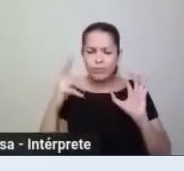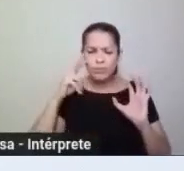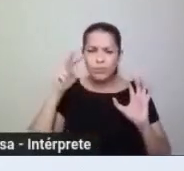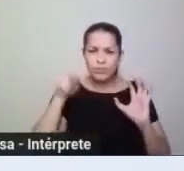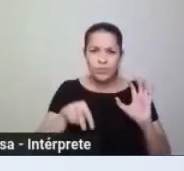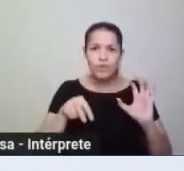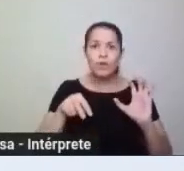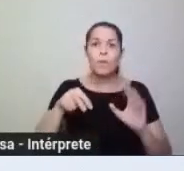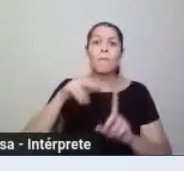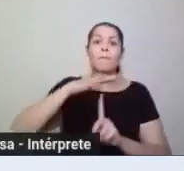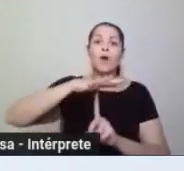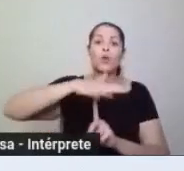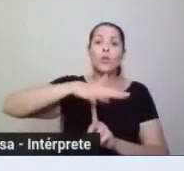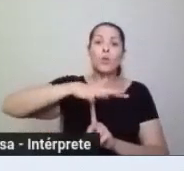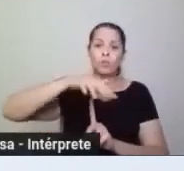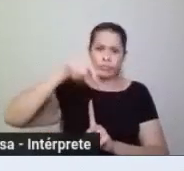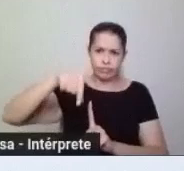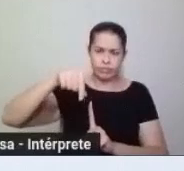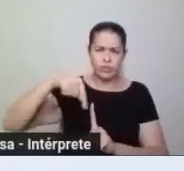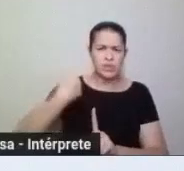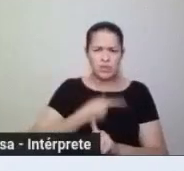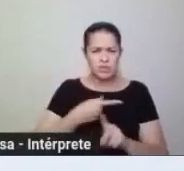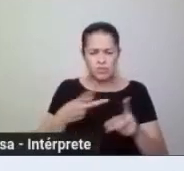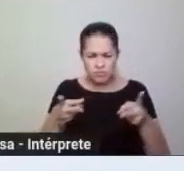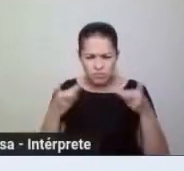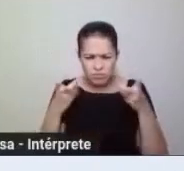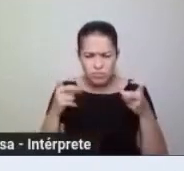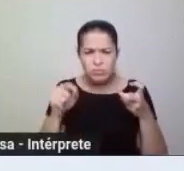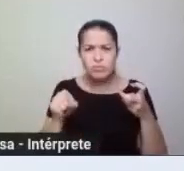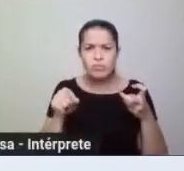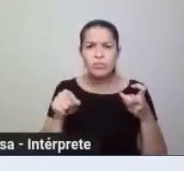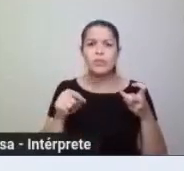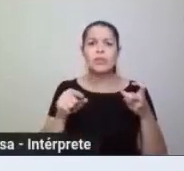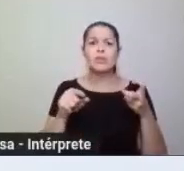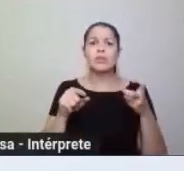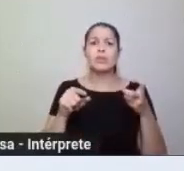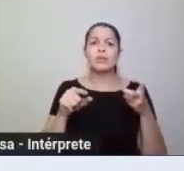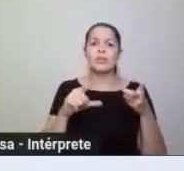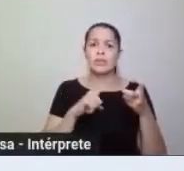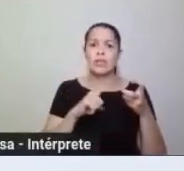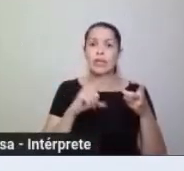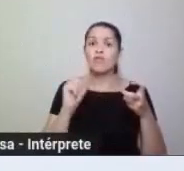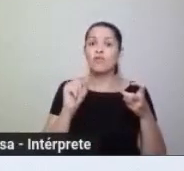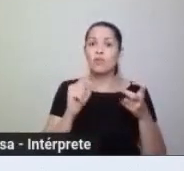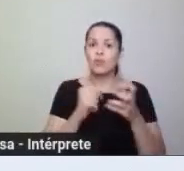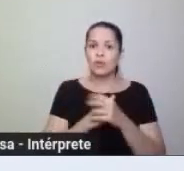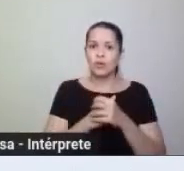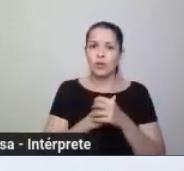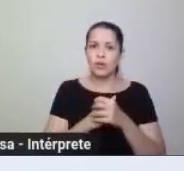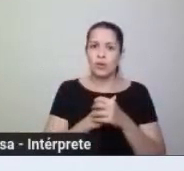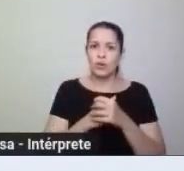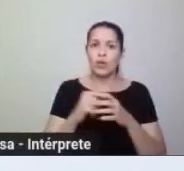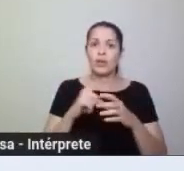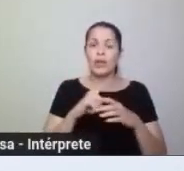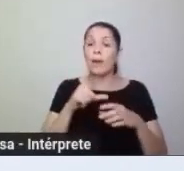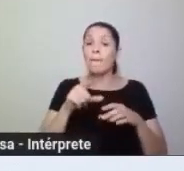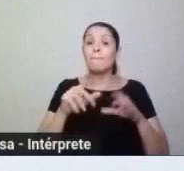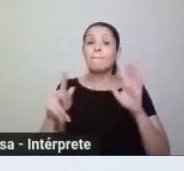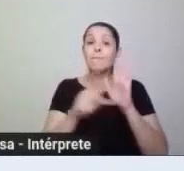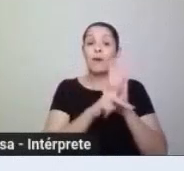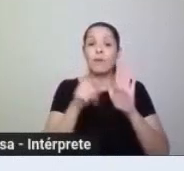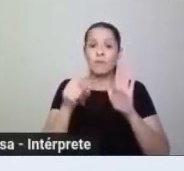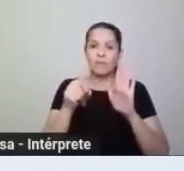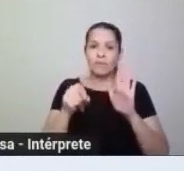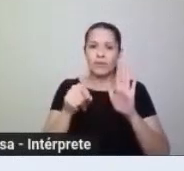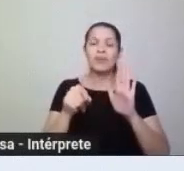o motor, a gente notou que foi um dos lábios do retentor da